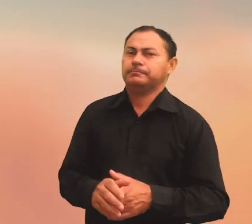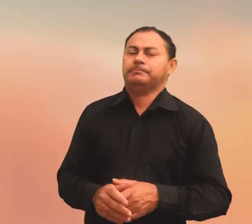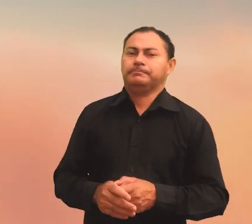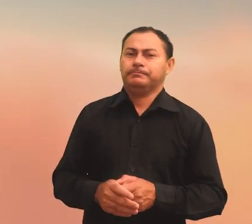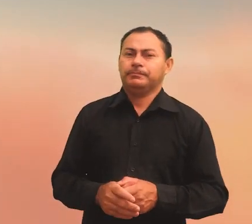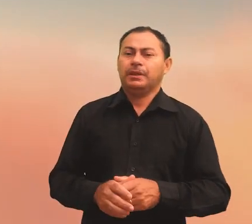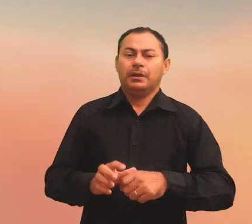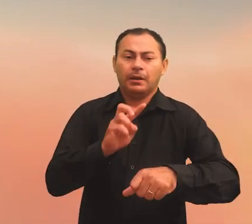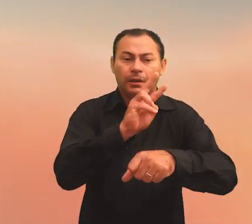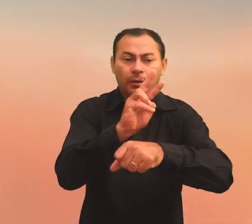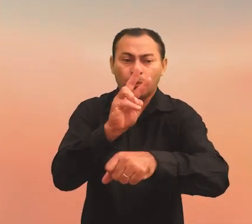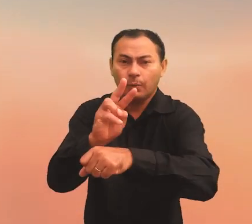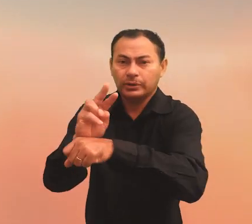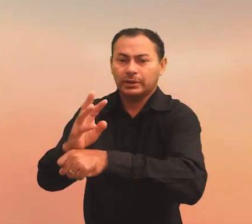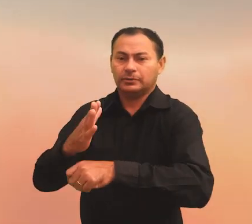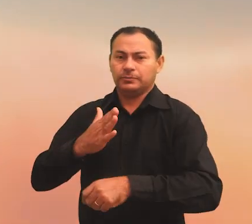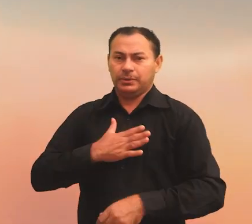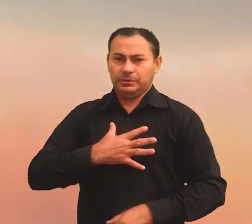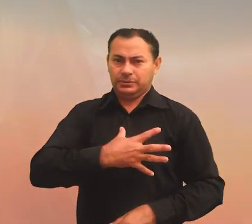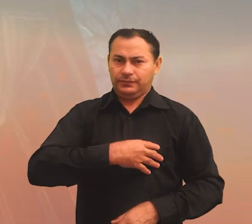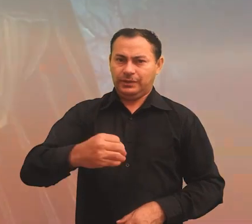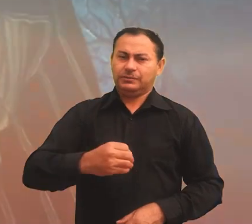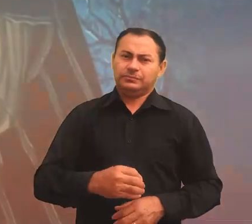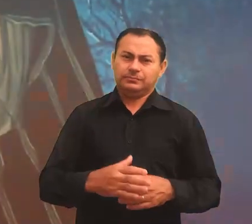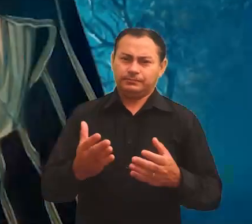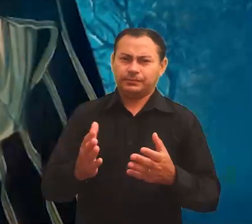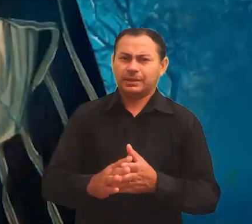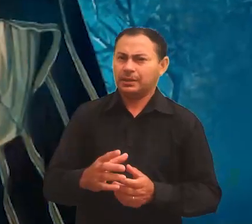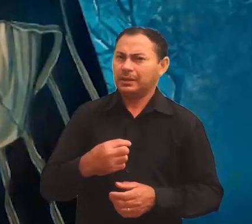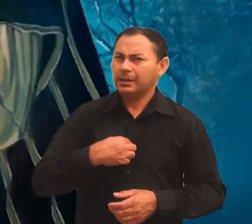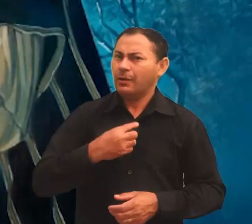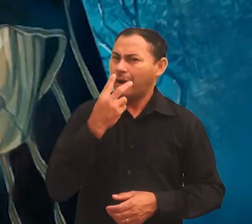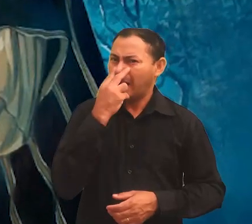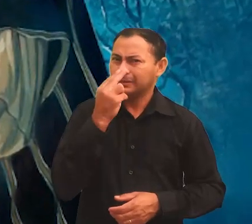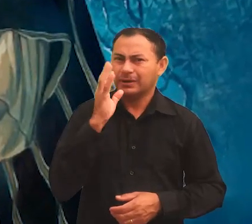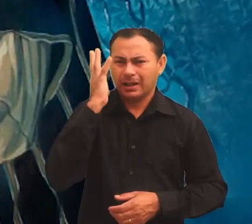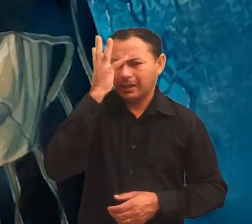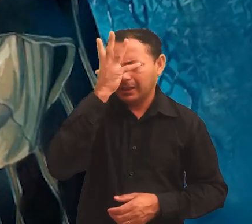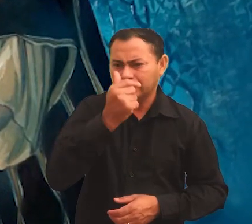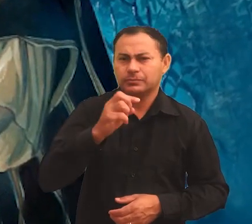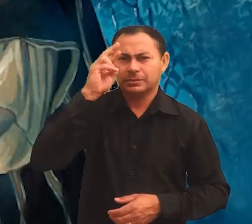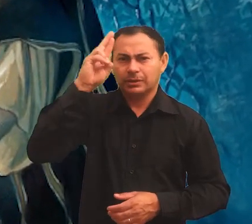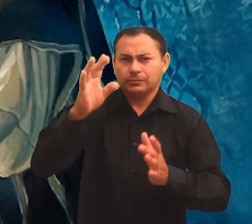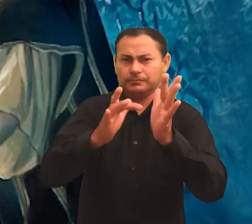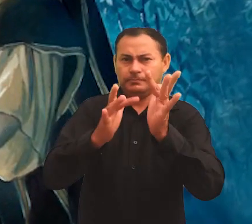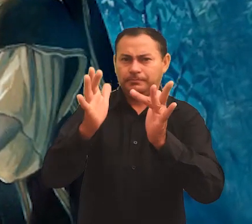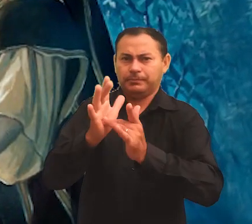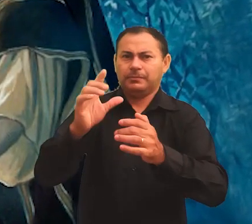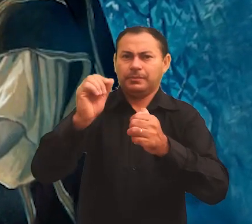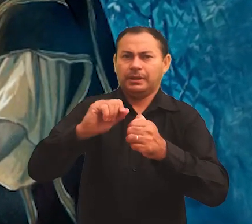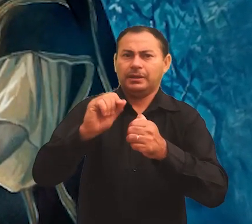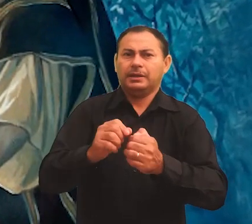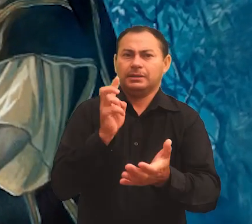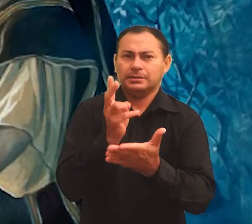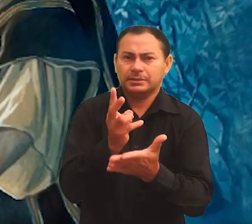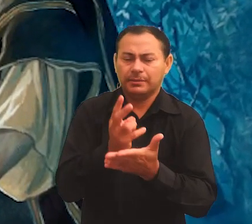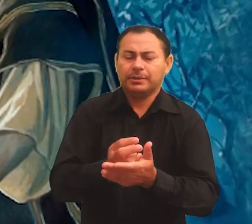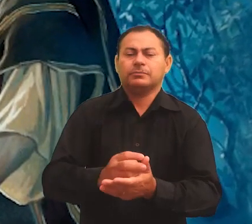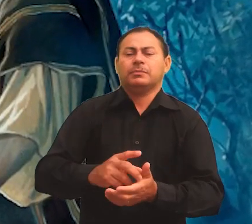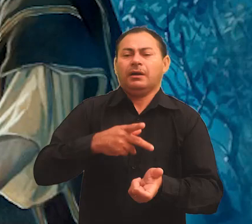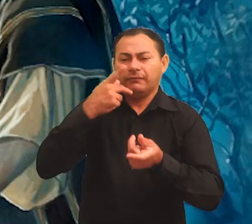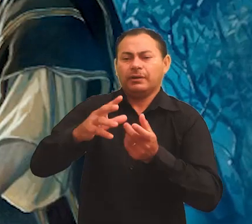respondeu: Cuide das minhas ovelhas. Sabe, eu acho impressionante o que o Senhor Jesus fez,